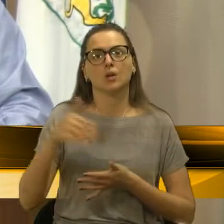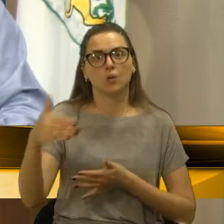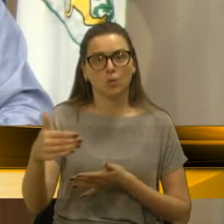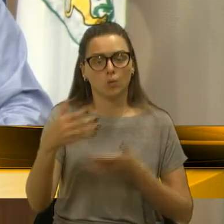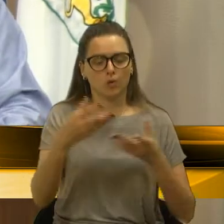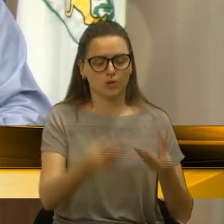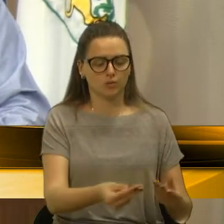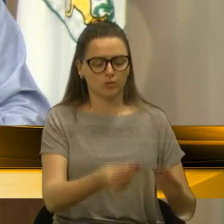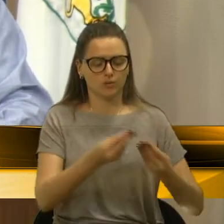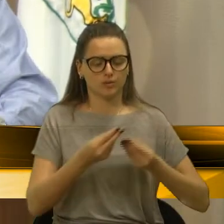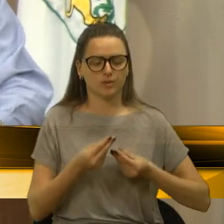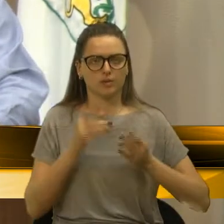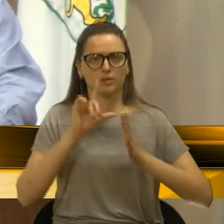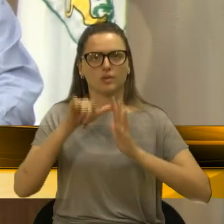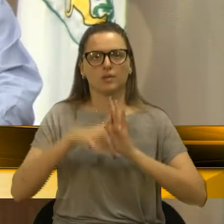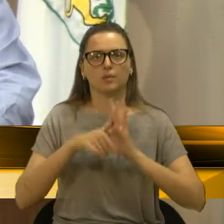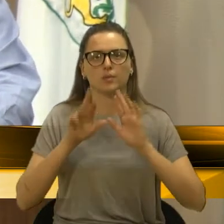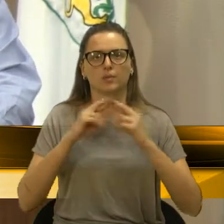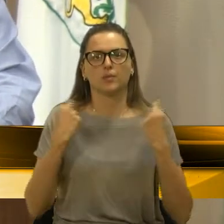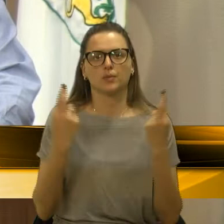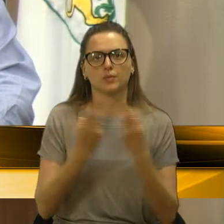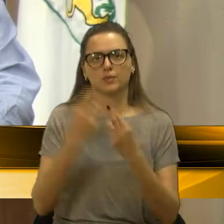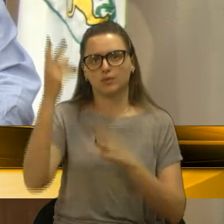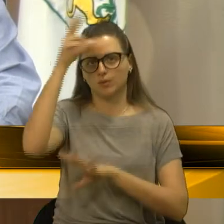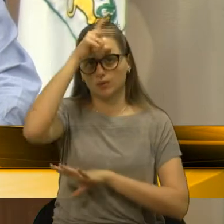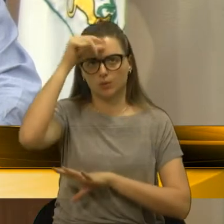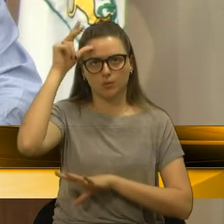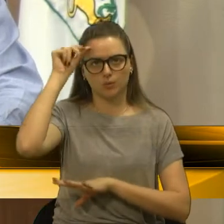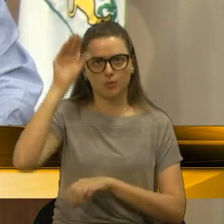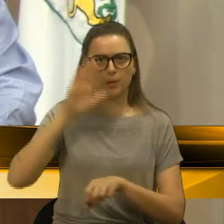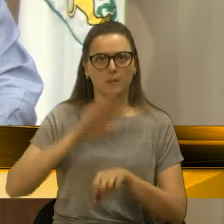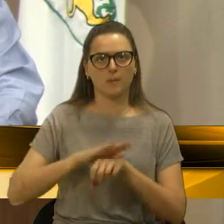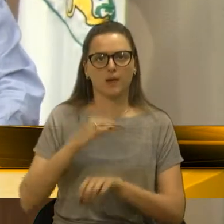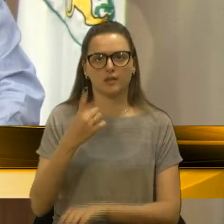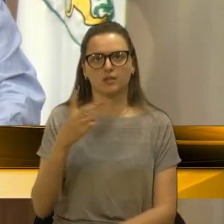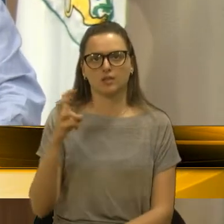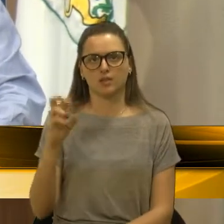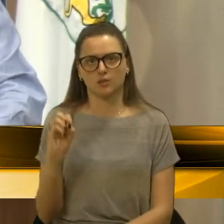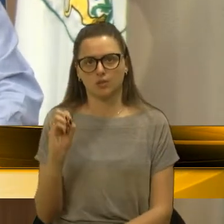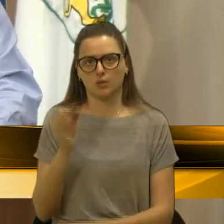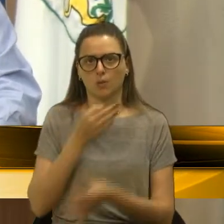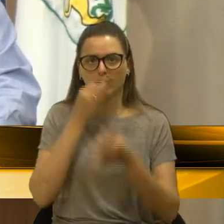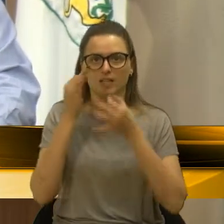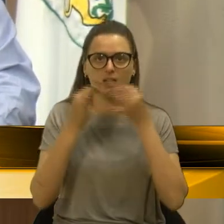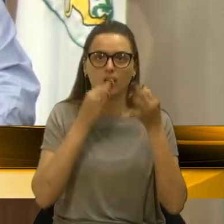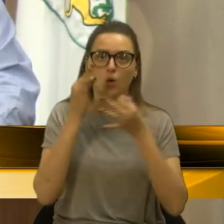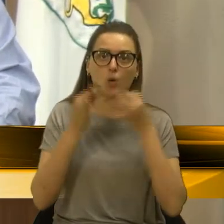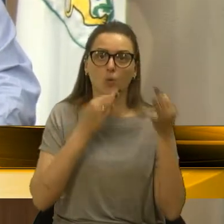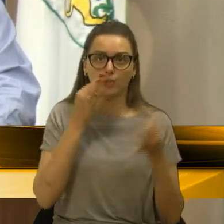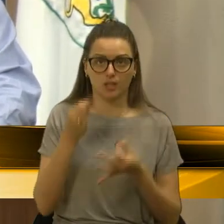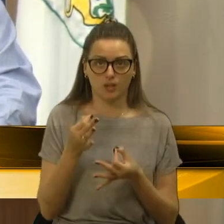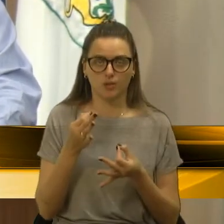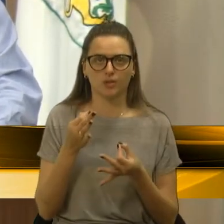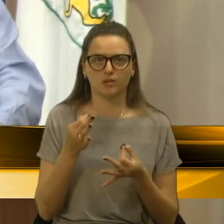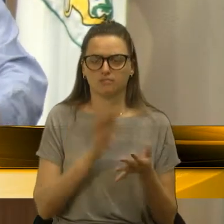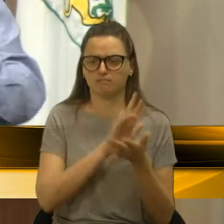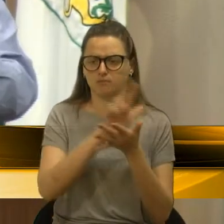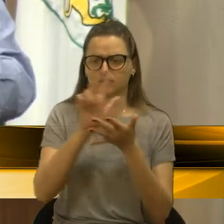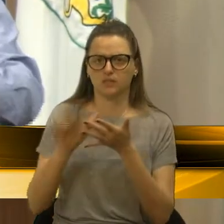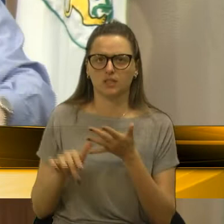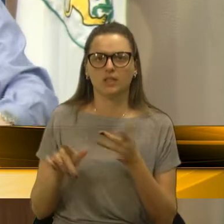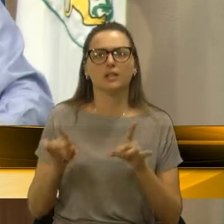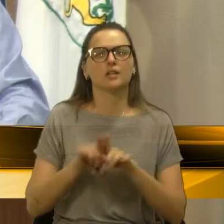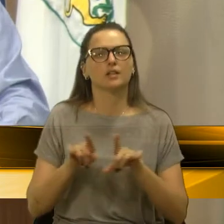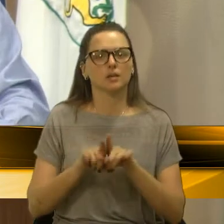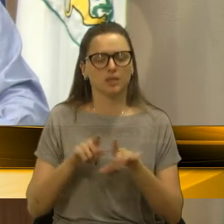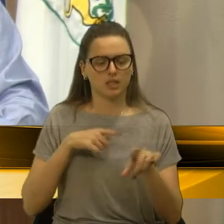recebemos, depois da audiência pública, mais de 150 sugestões, vereadora Paula, e várias contribuições,